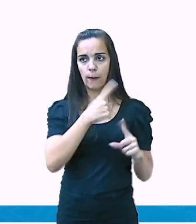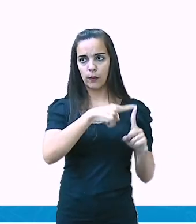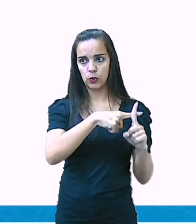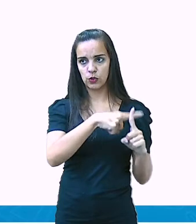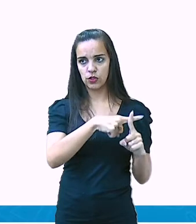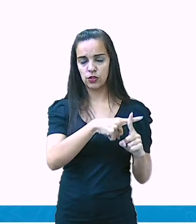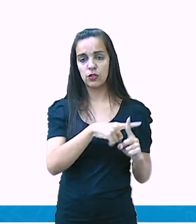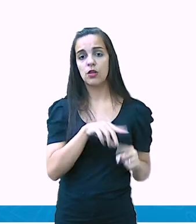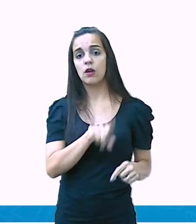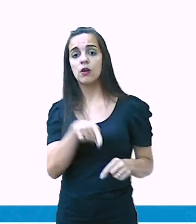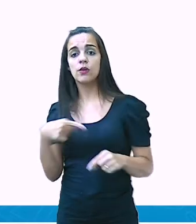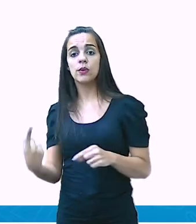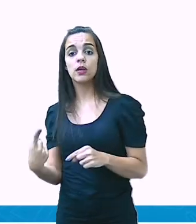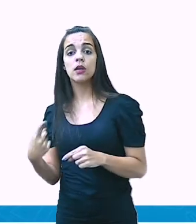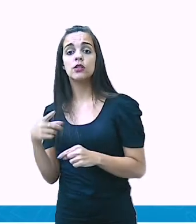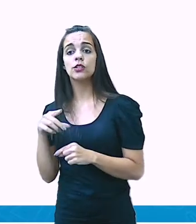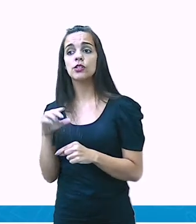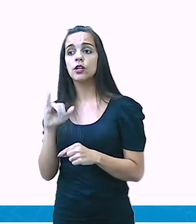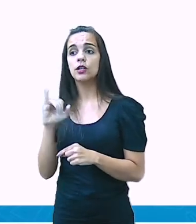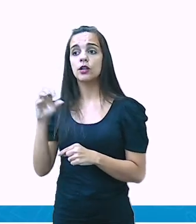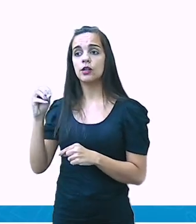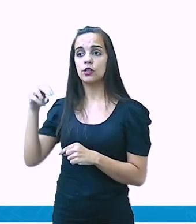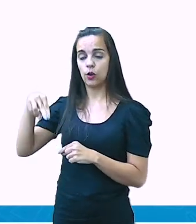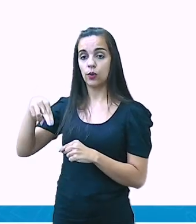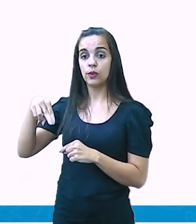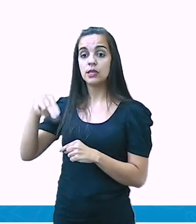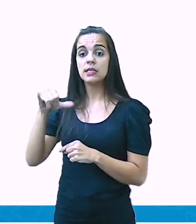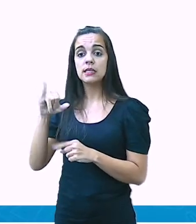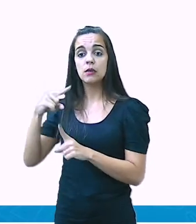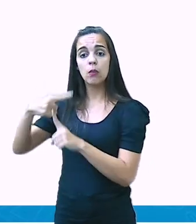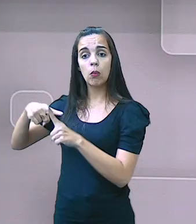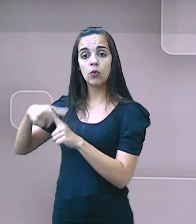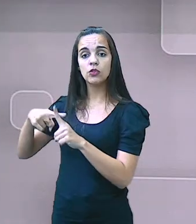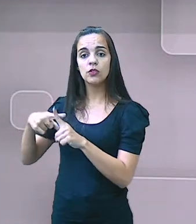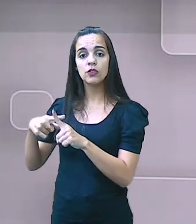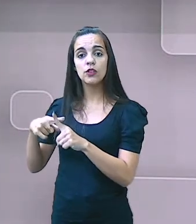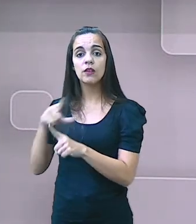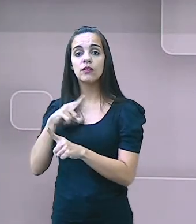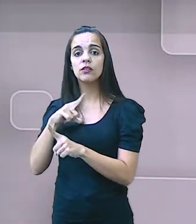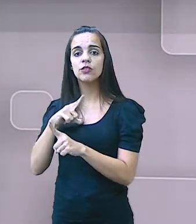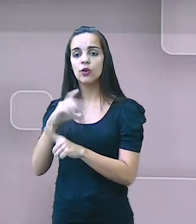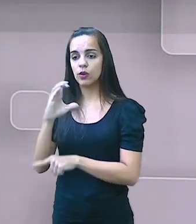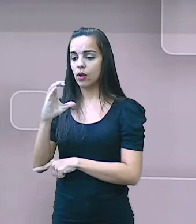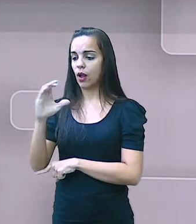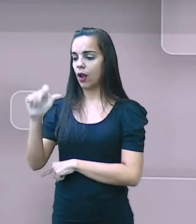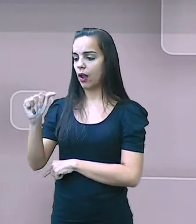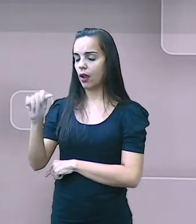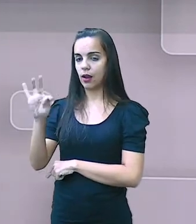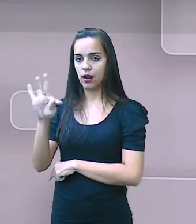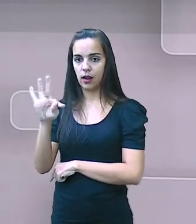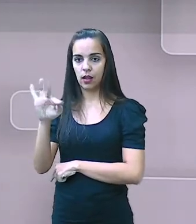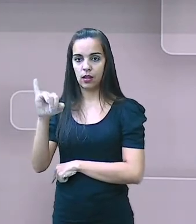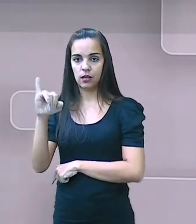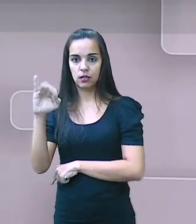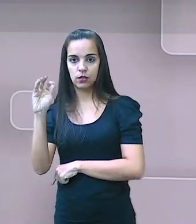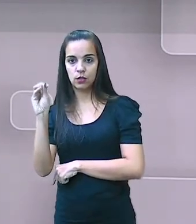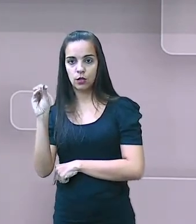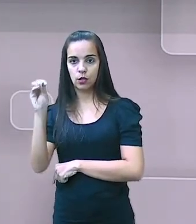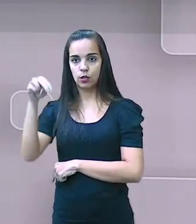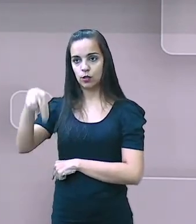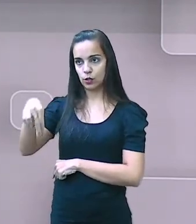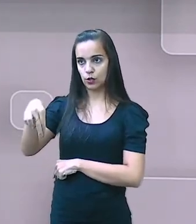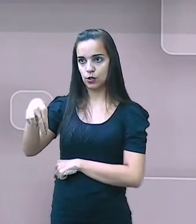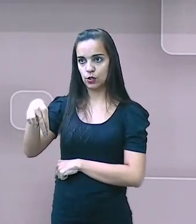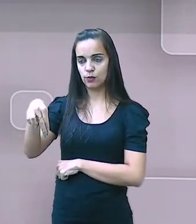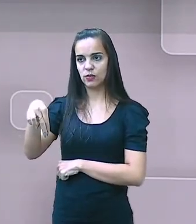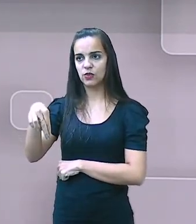íon positivo, ele é chamado de cátion. O íon